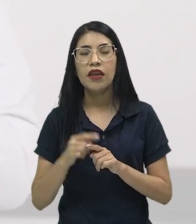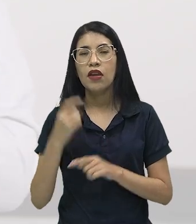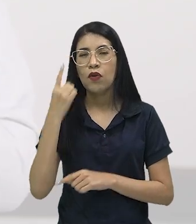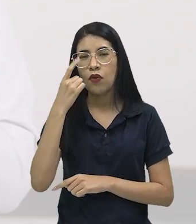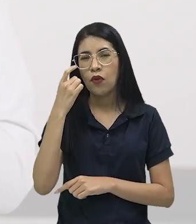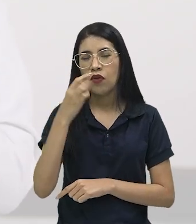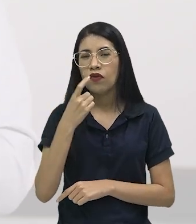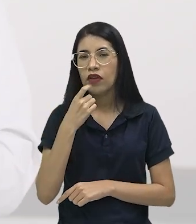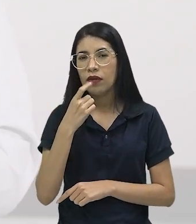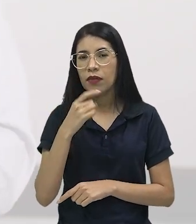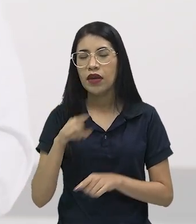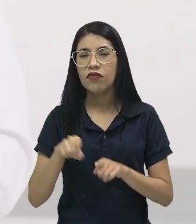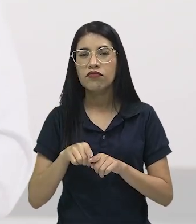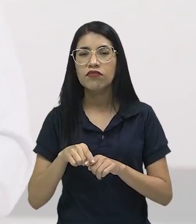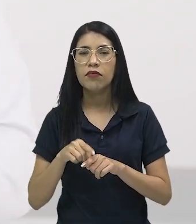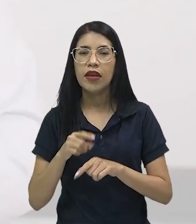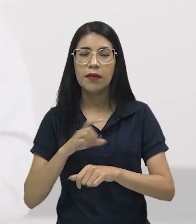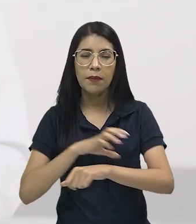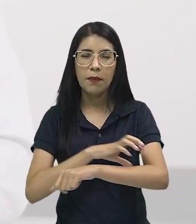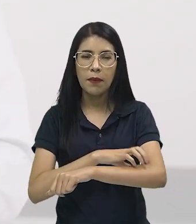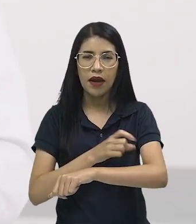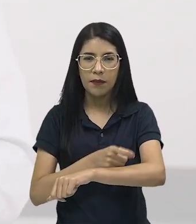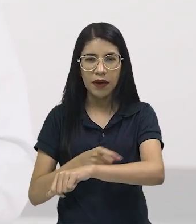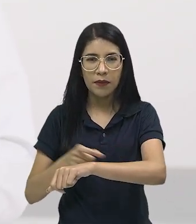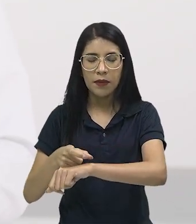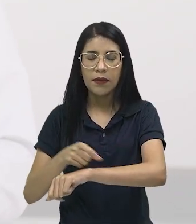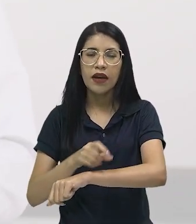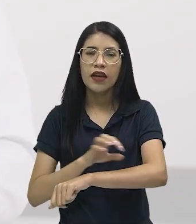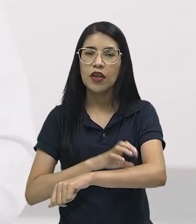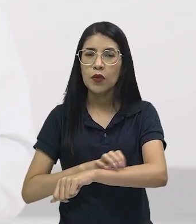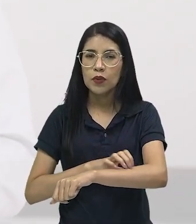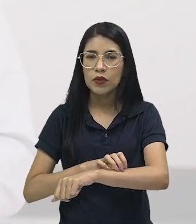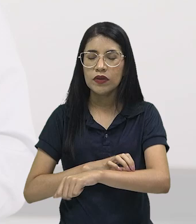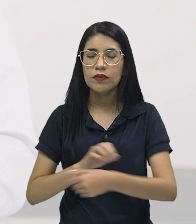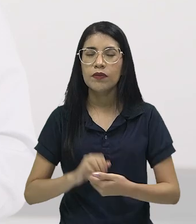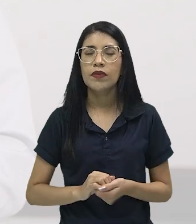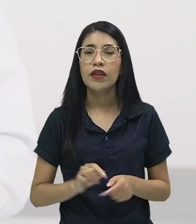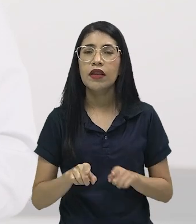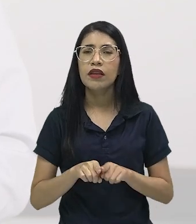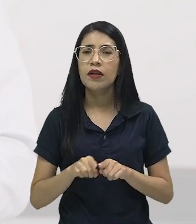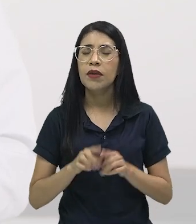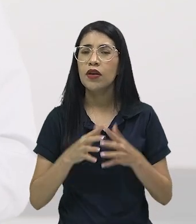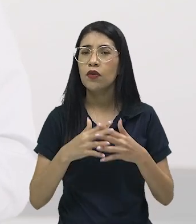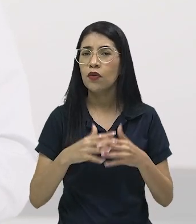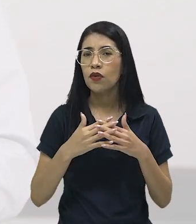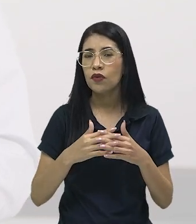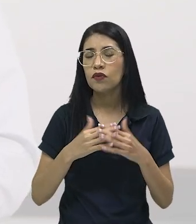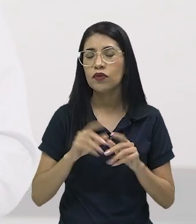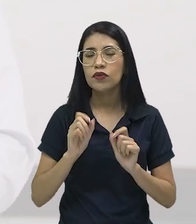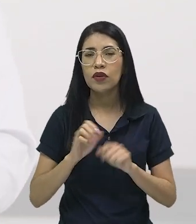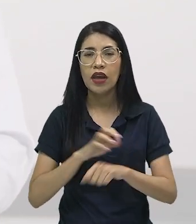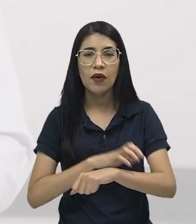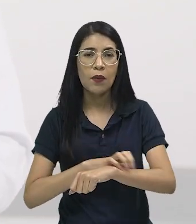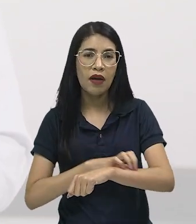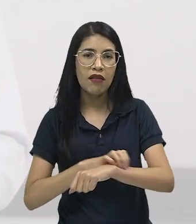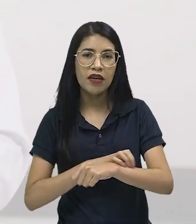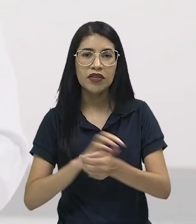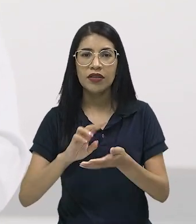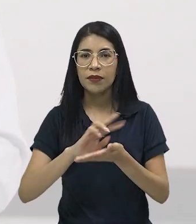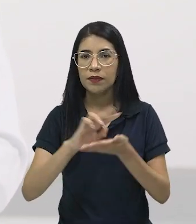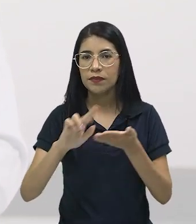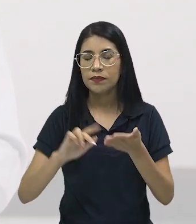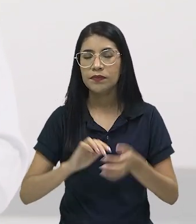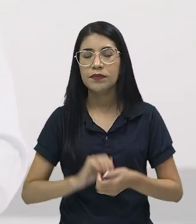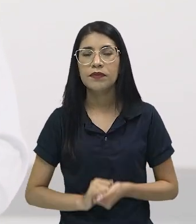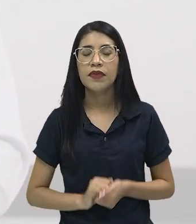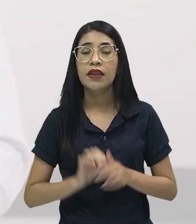olhos, manchas pelo corpo e coceira, sendo muitas vezes confundida com um quadro de alergia. No entanto,